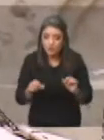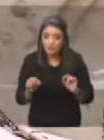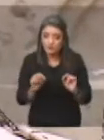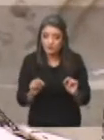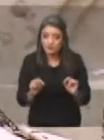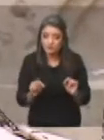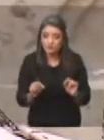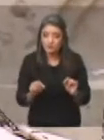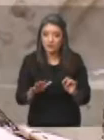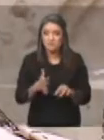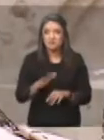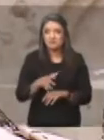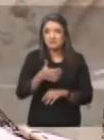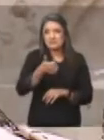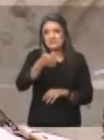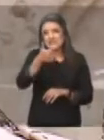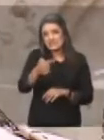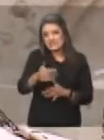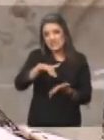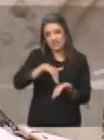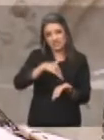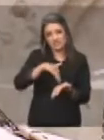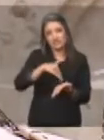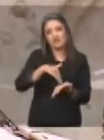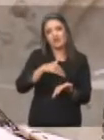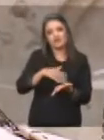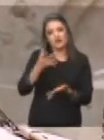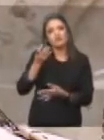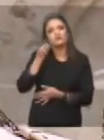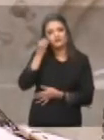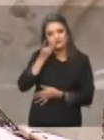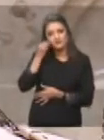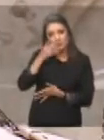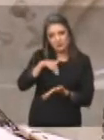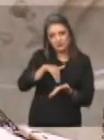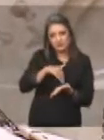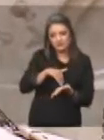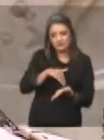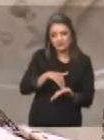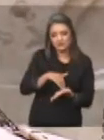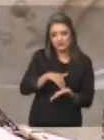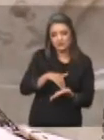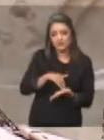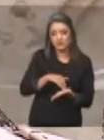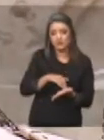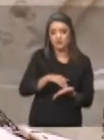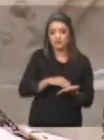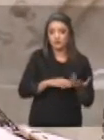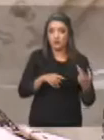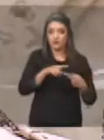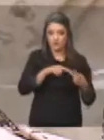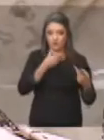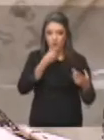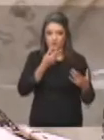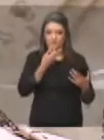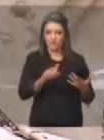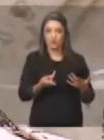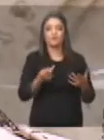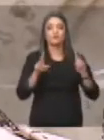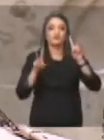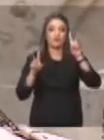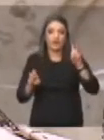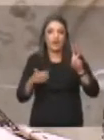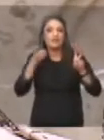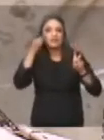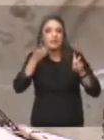menos 17 secretários parlamentares do deputado federal. Isso foi dito por eles, entre aspas. Deputado